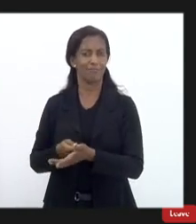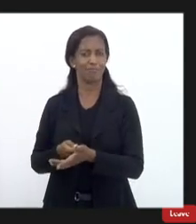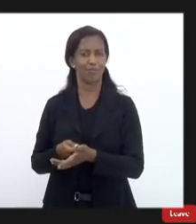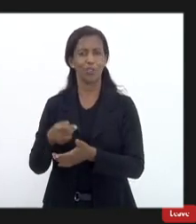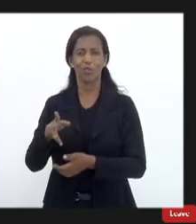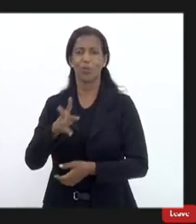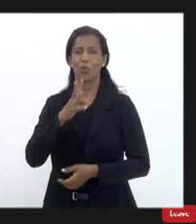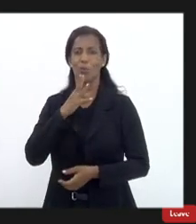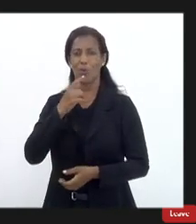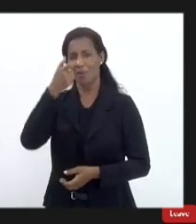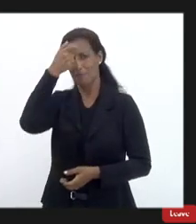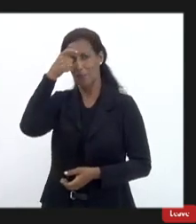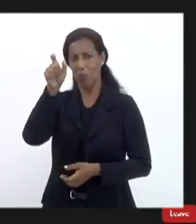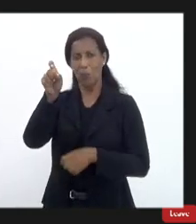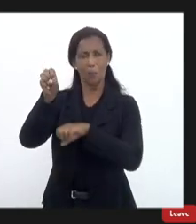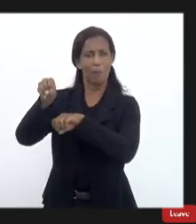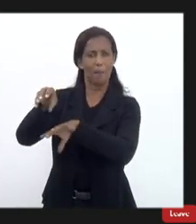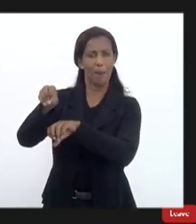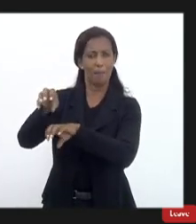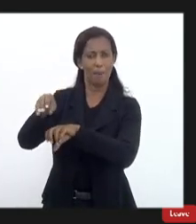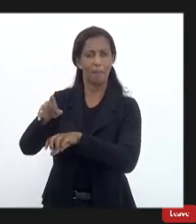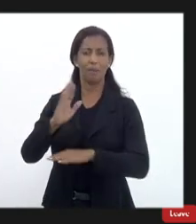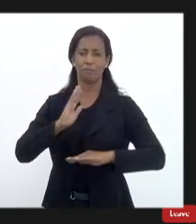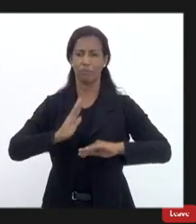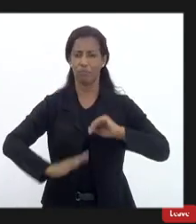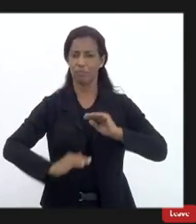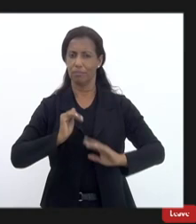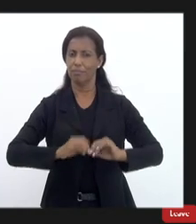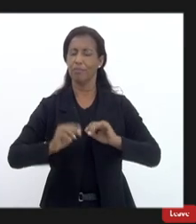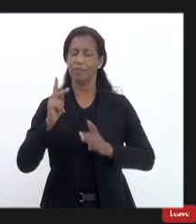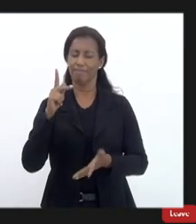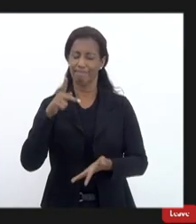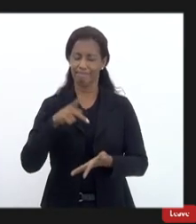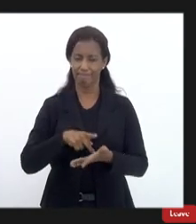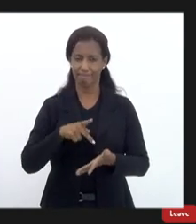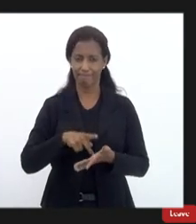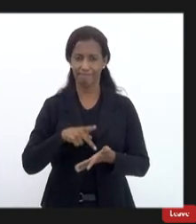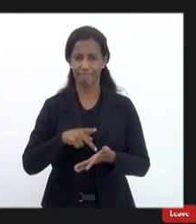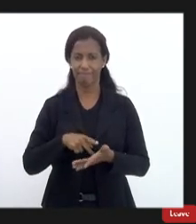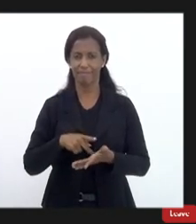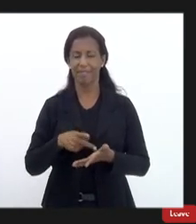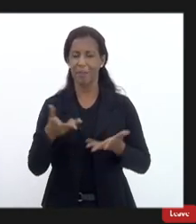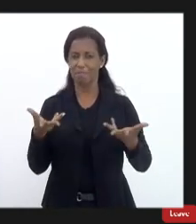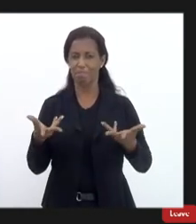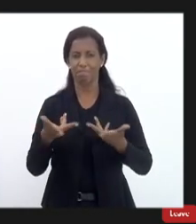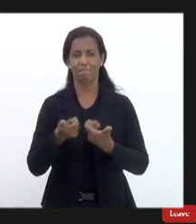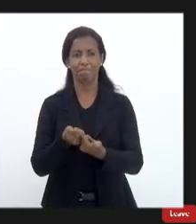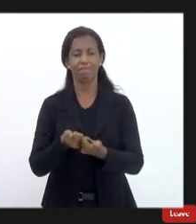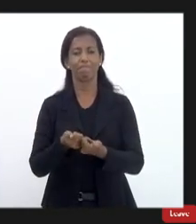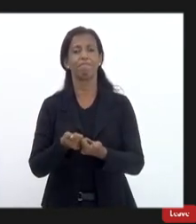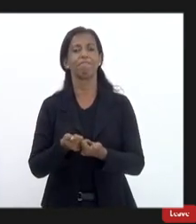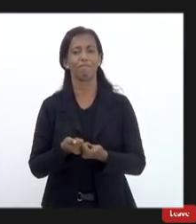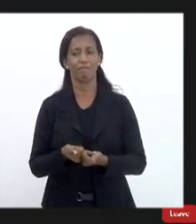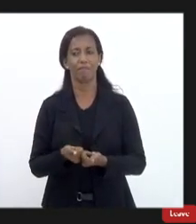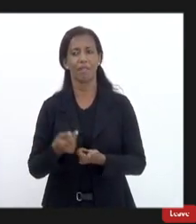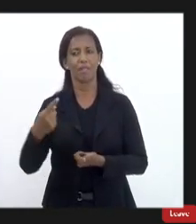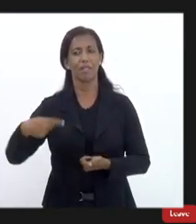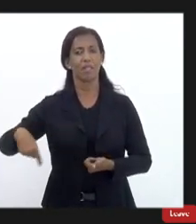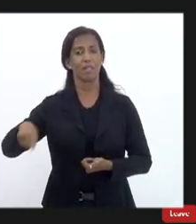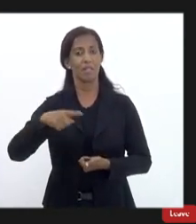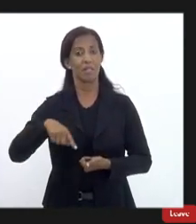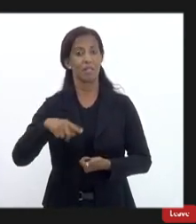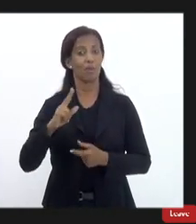de conhecimento para os nossos alunos. Os profissionais de educação realmente estão sendo fantásticos, são